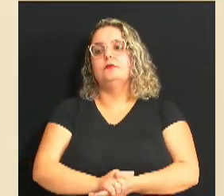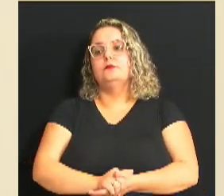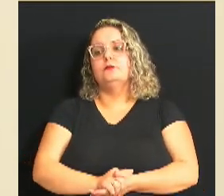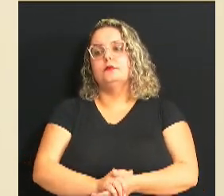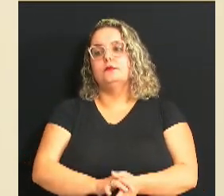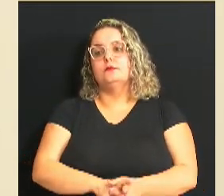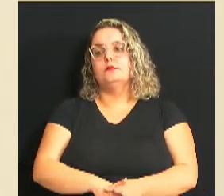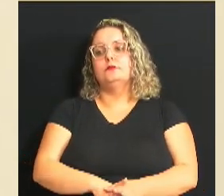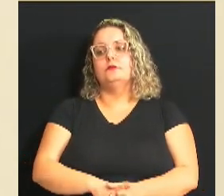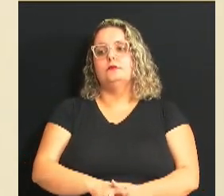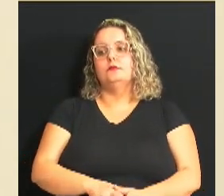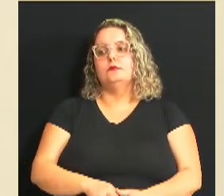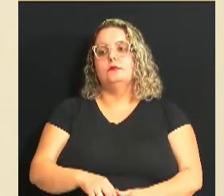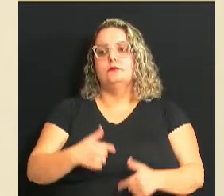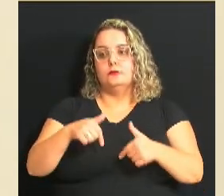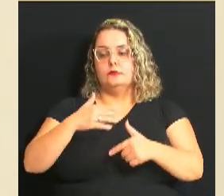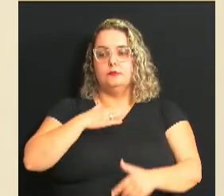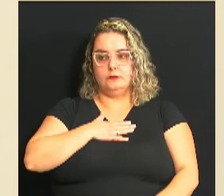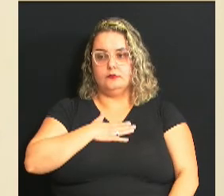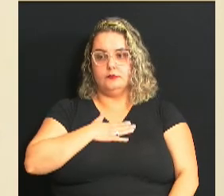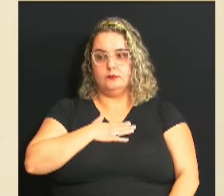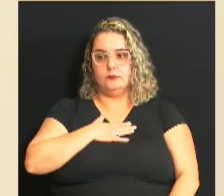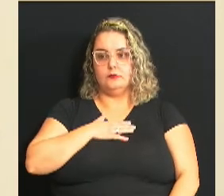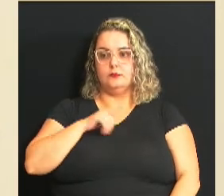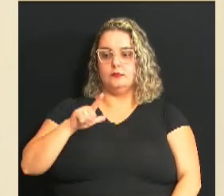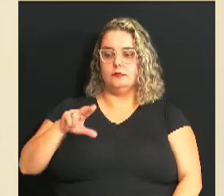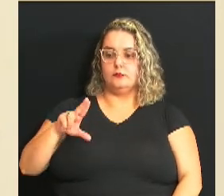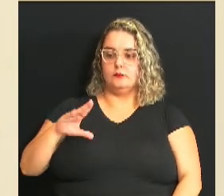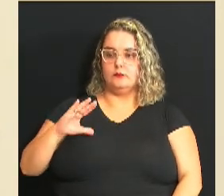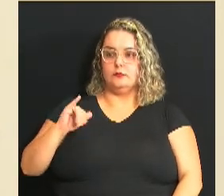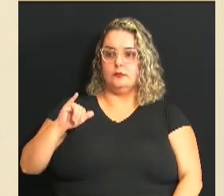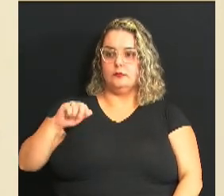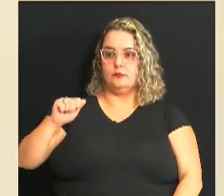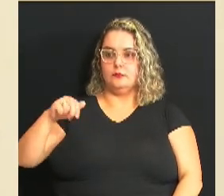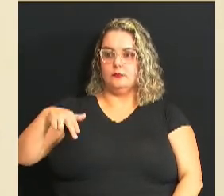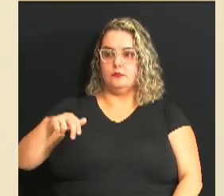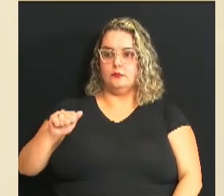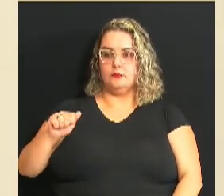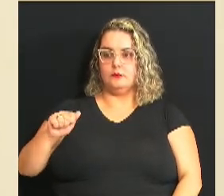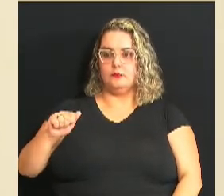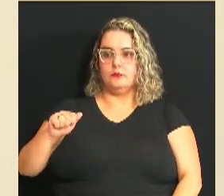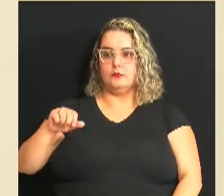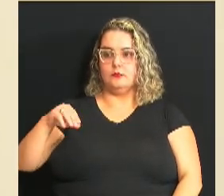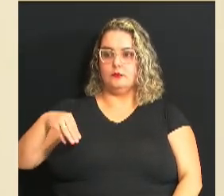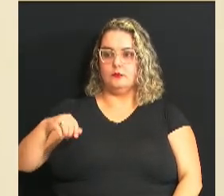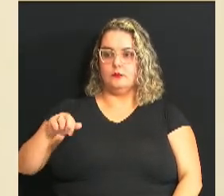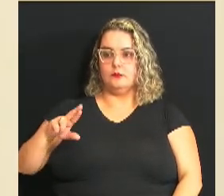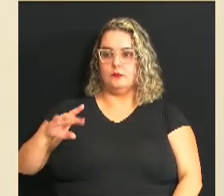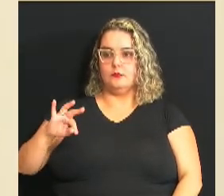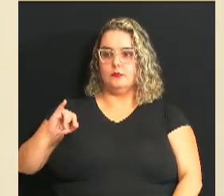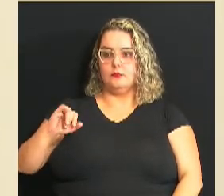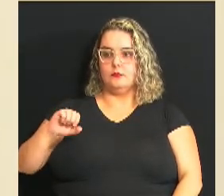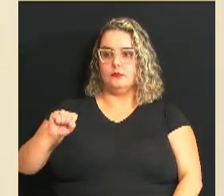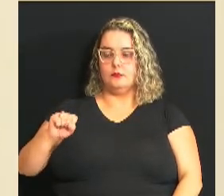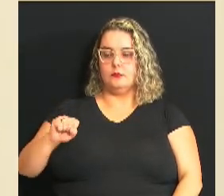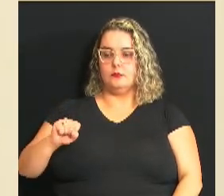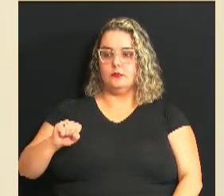Martins, que trabalha comigo e articula aqui a questão da Comissão de Cultura, né,